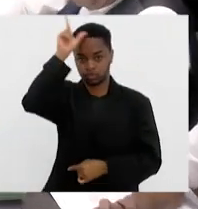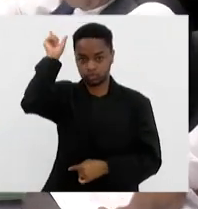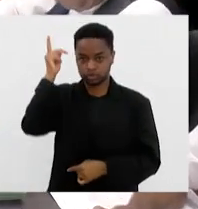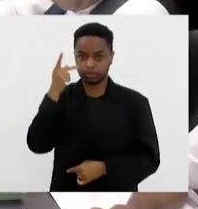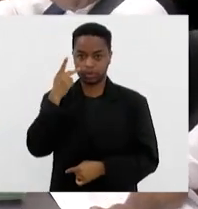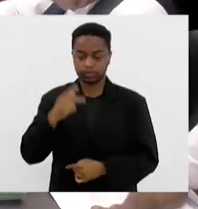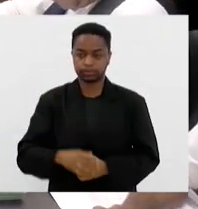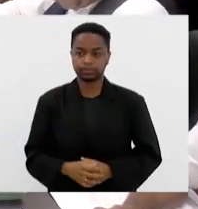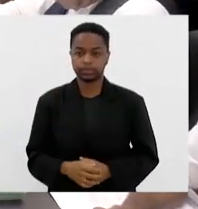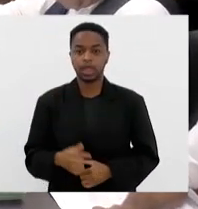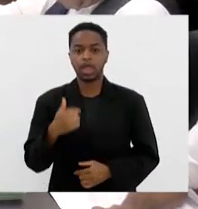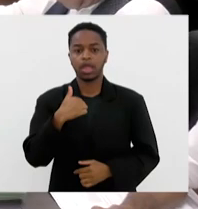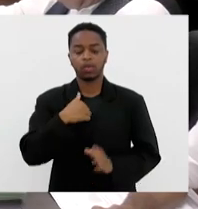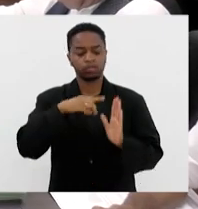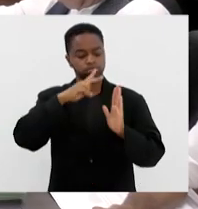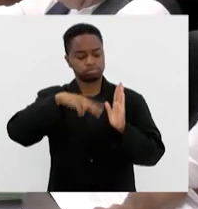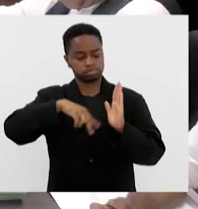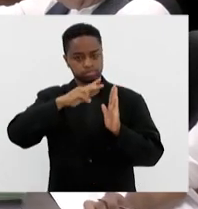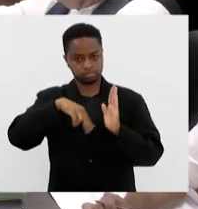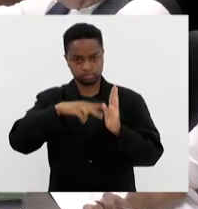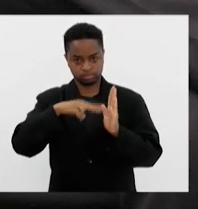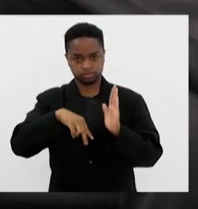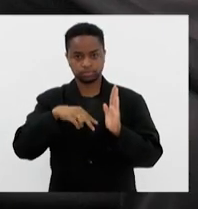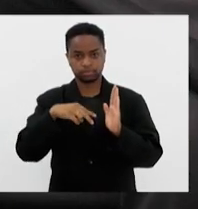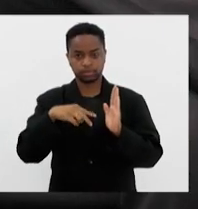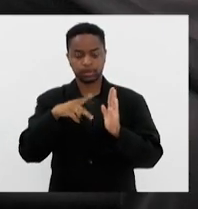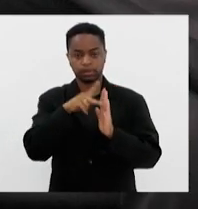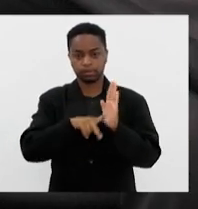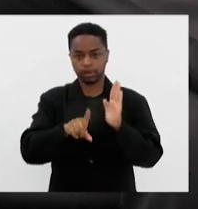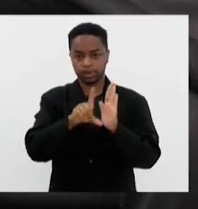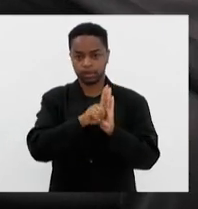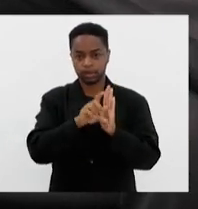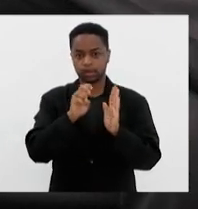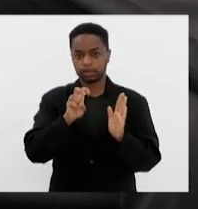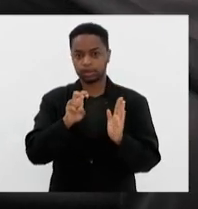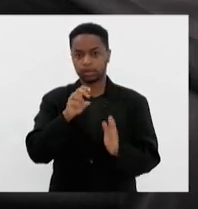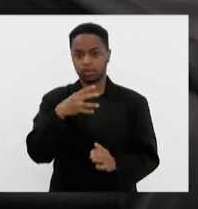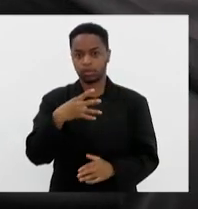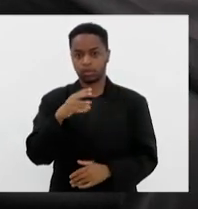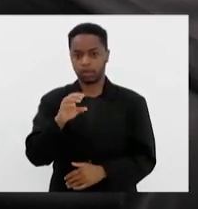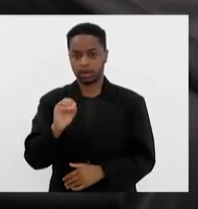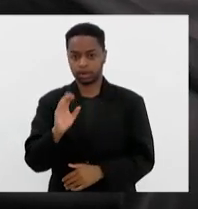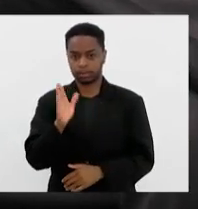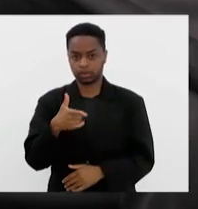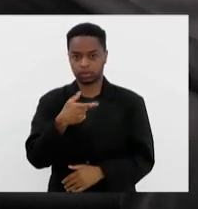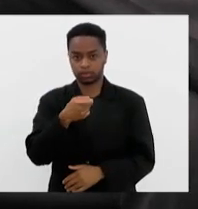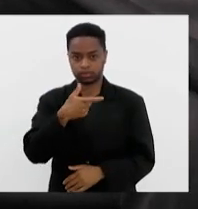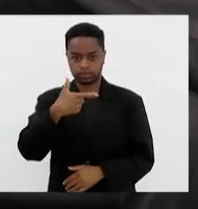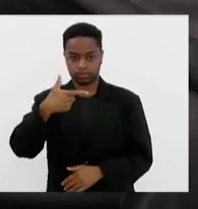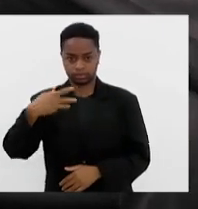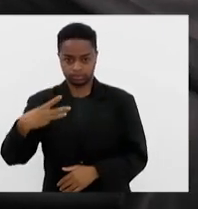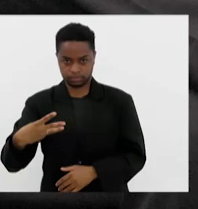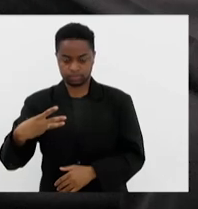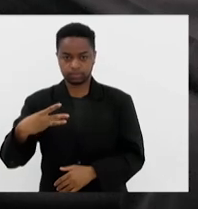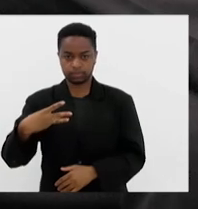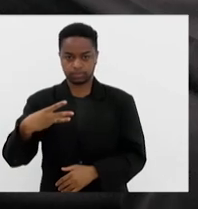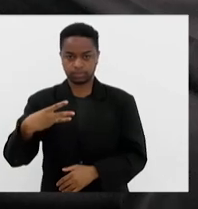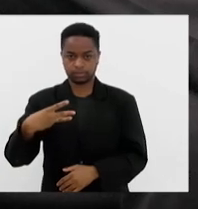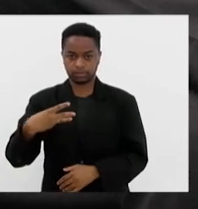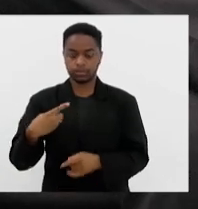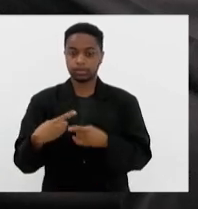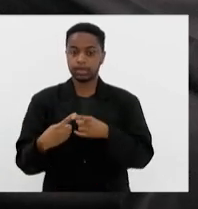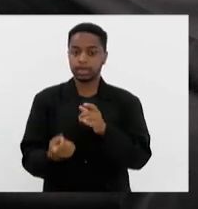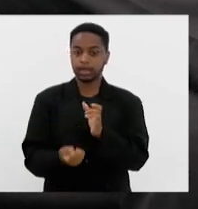estava observando aqui o PL 540 de 2023, que